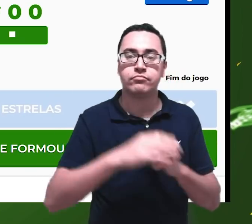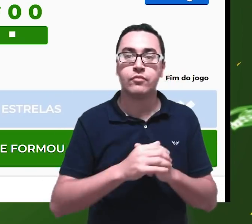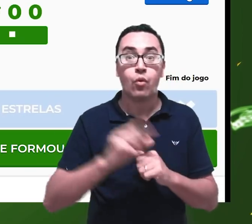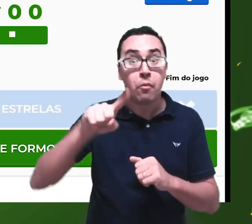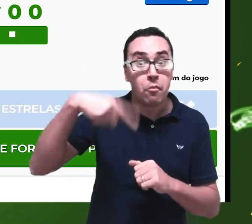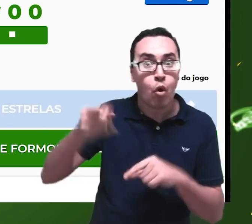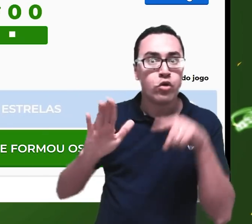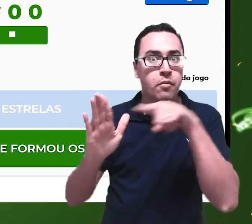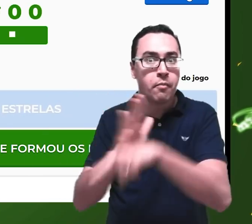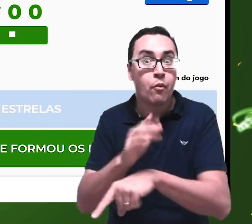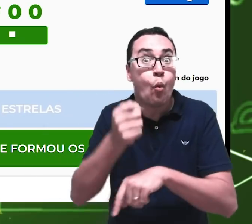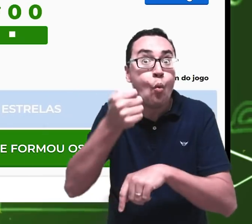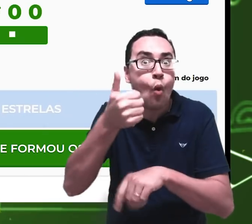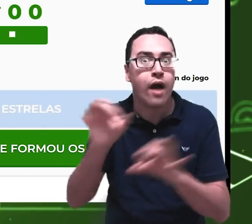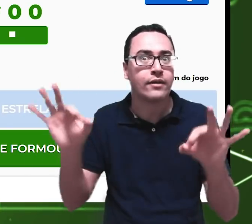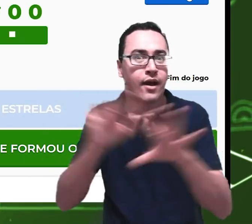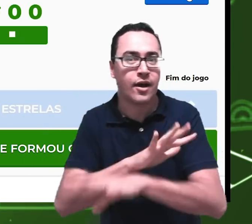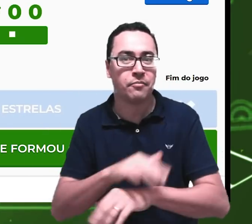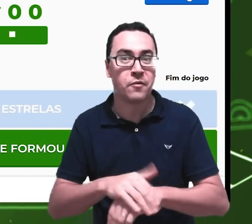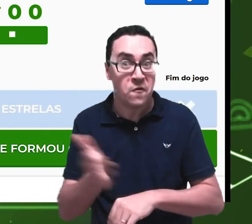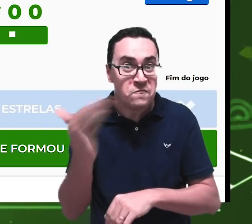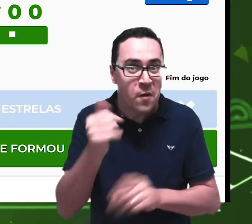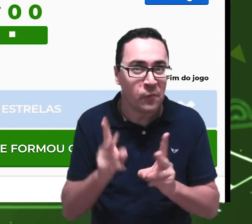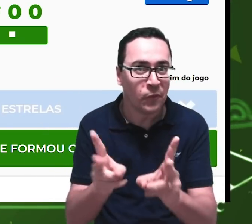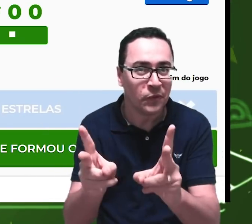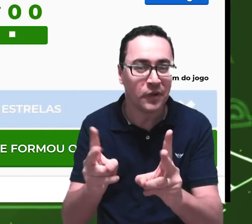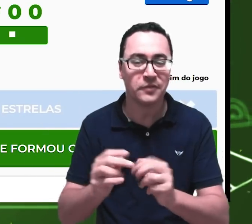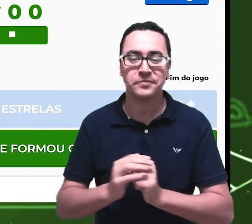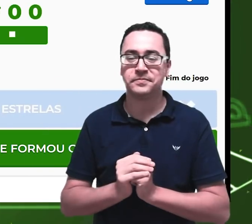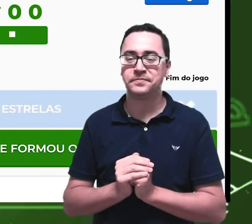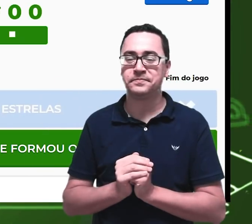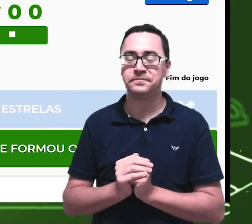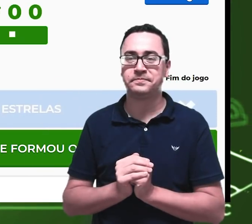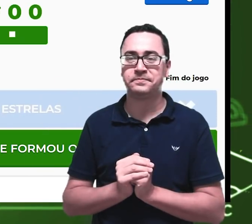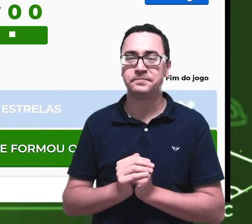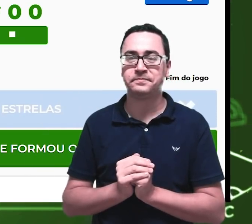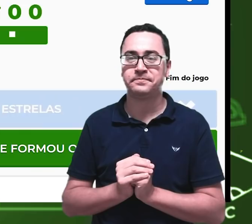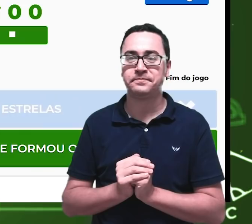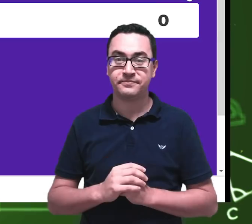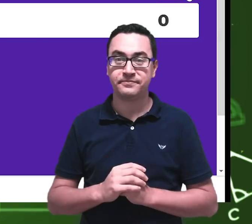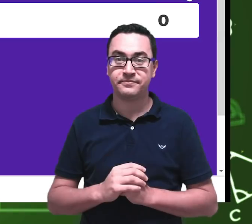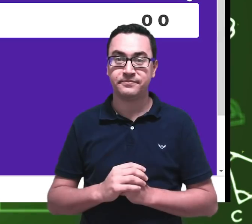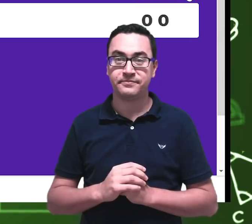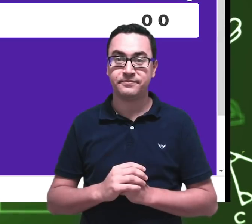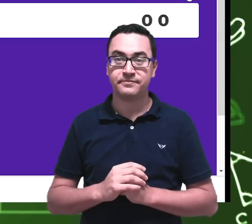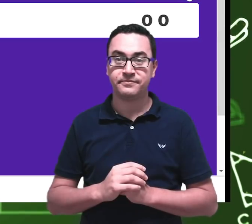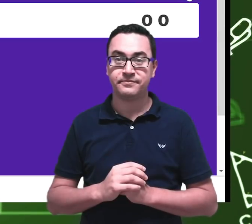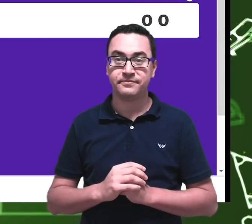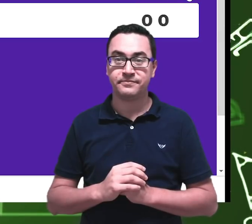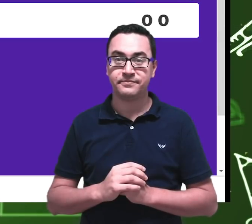passar para a próxima, está quase acabando. Vamos lá?